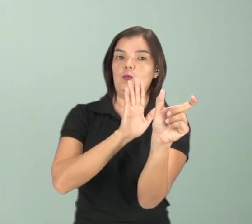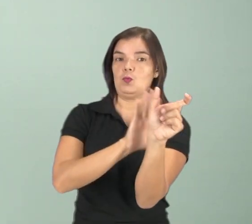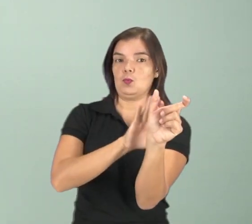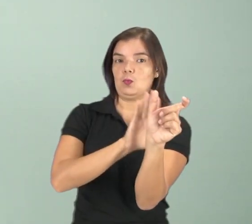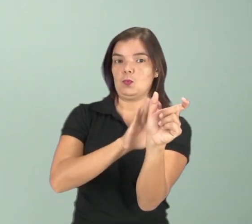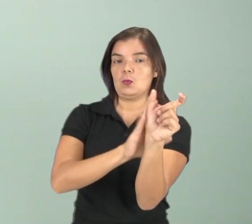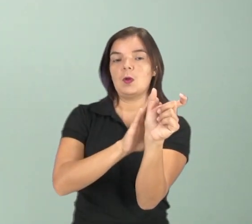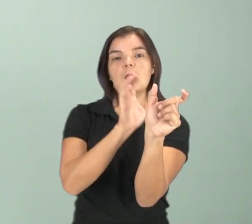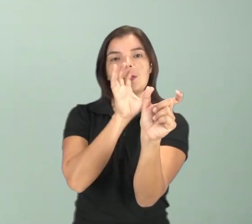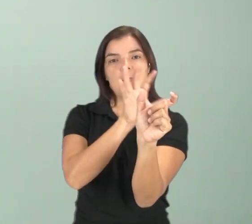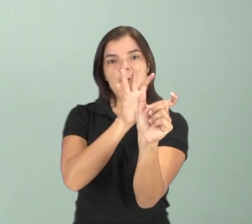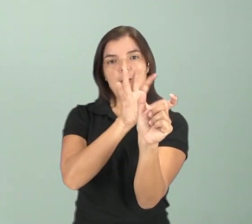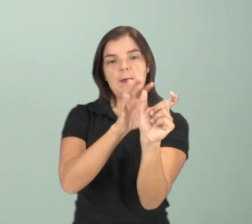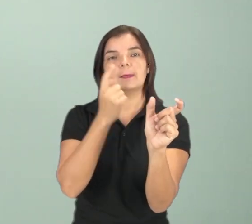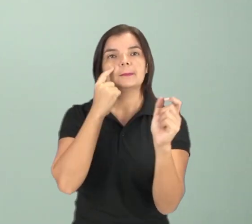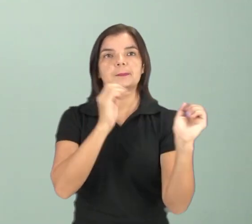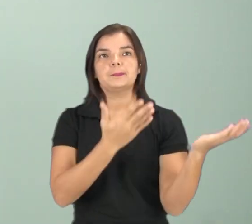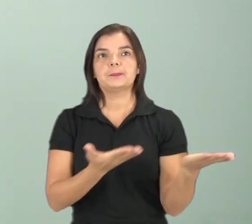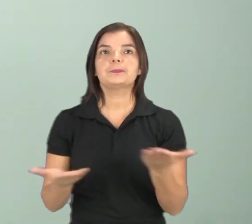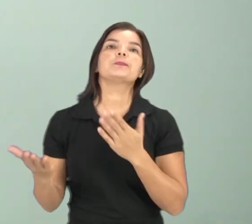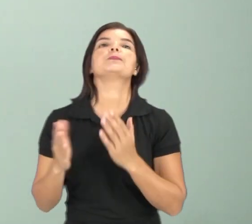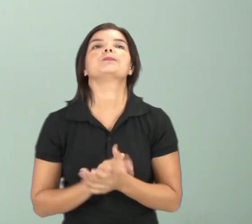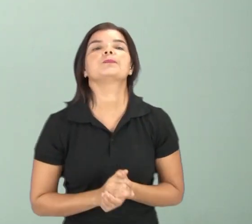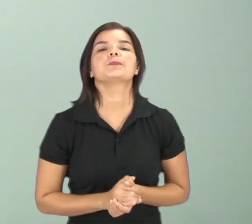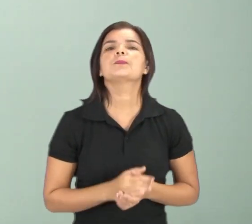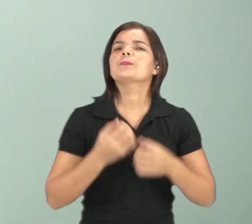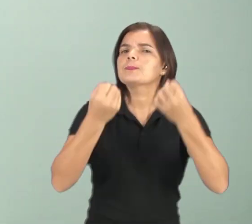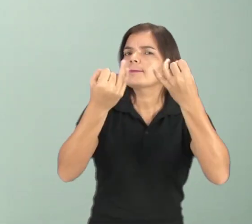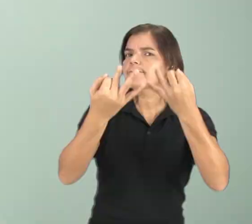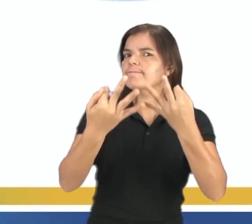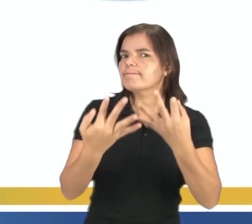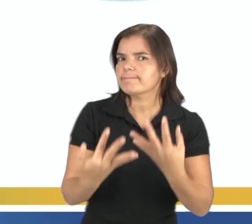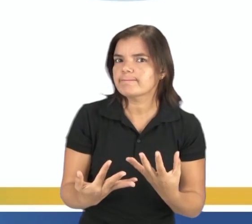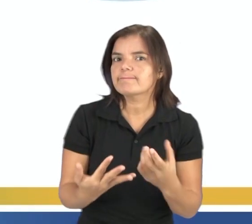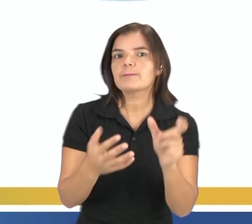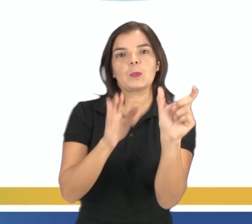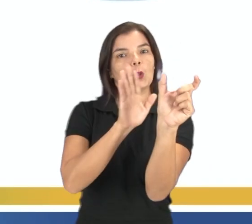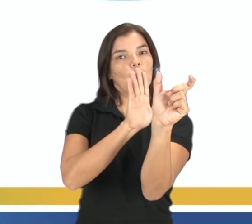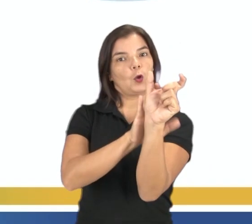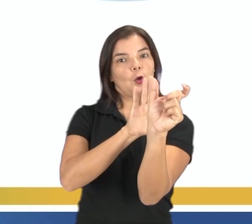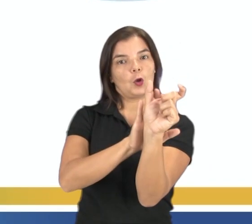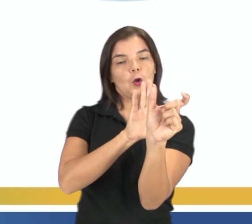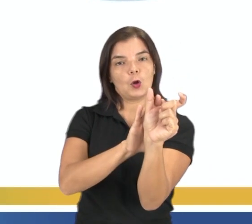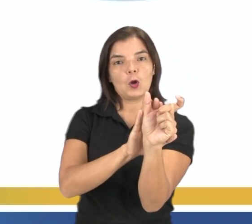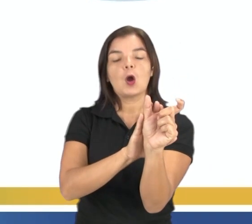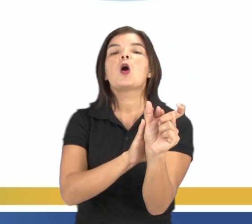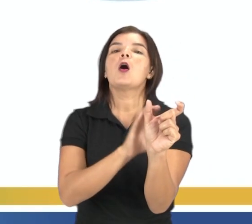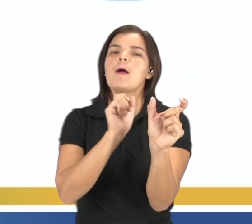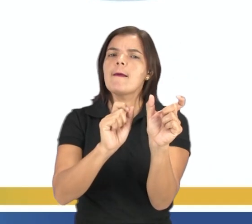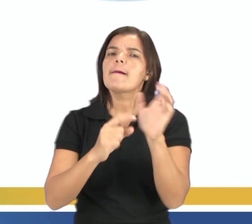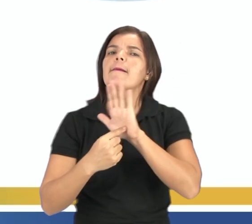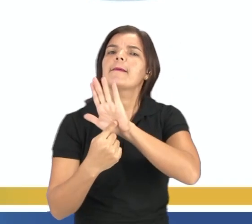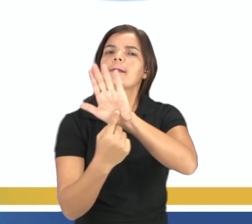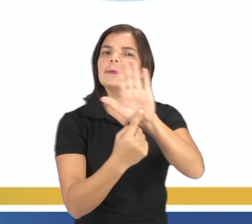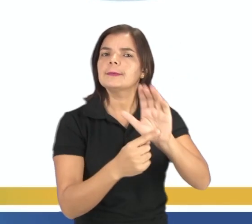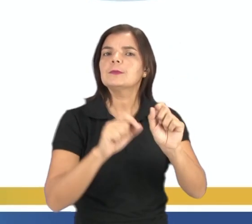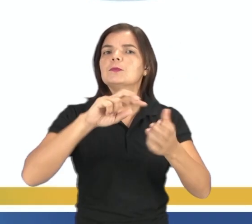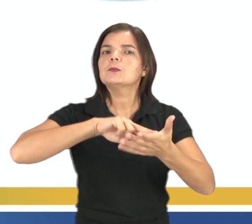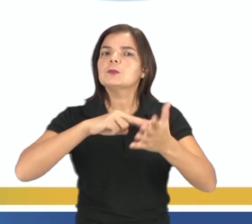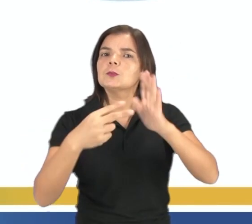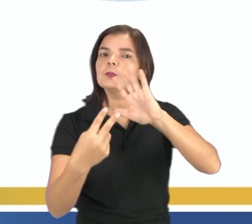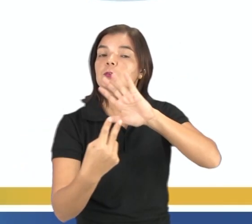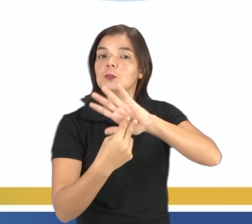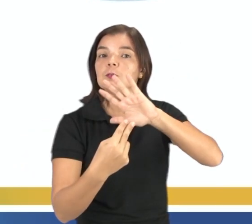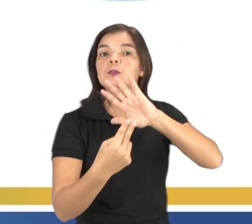denotação e conotação. Acompanhe comigo. Quando nós falamos em conotação, a conotação representa o